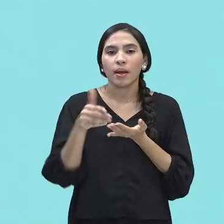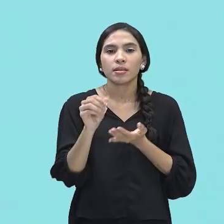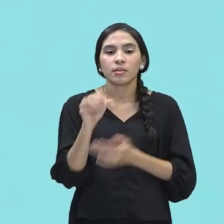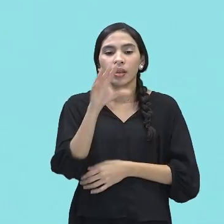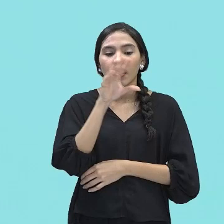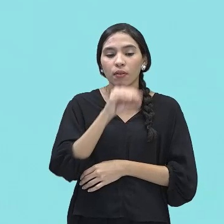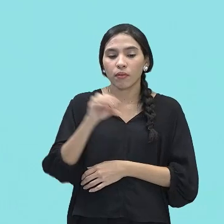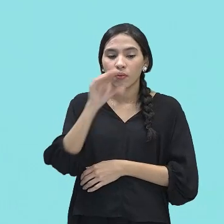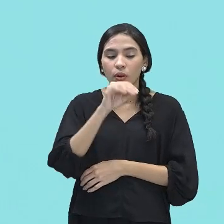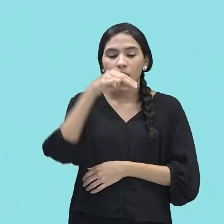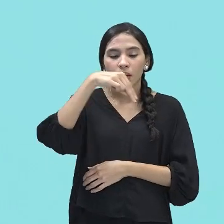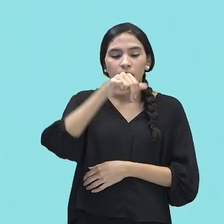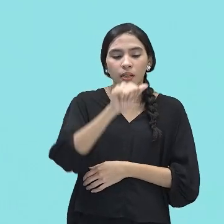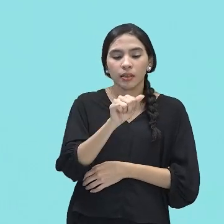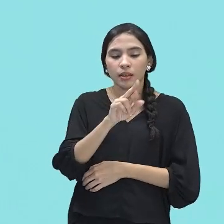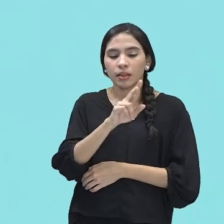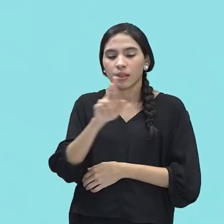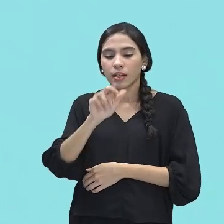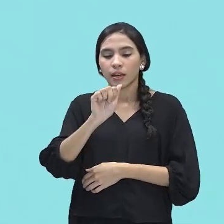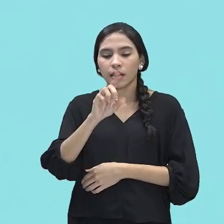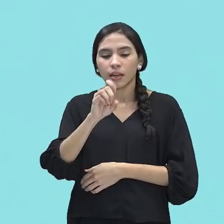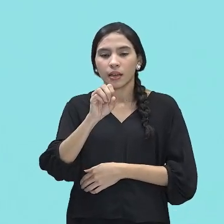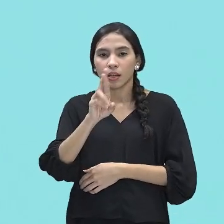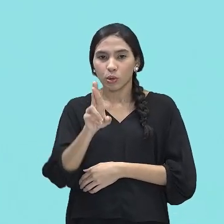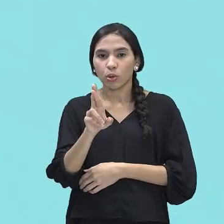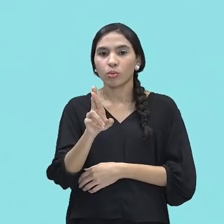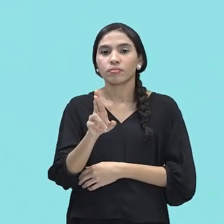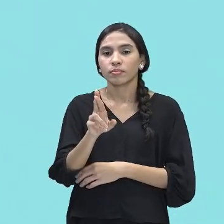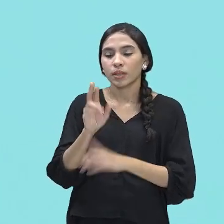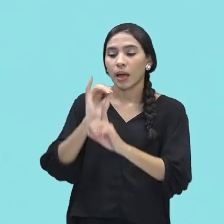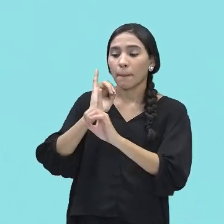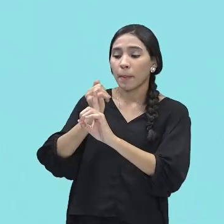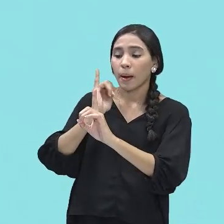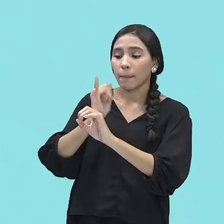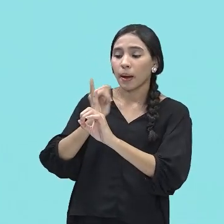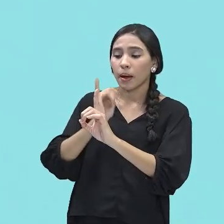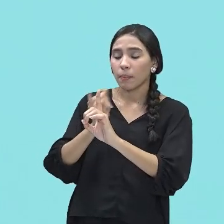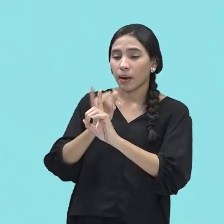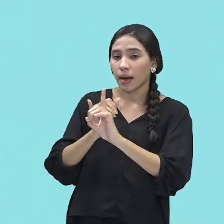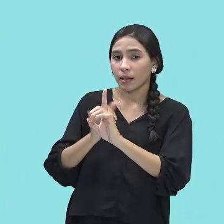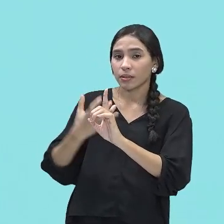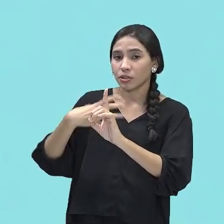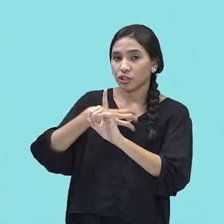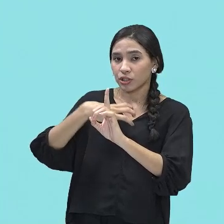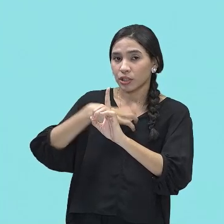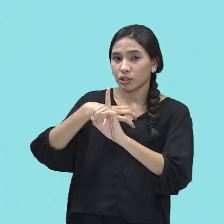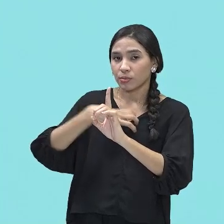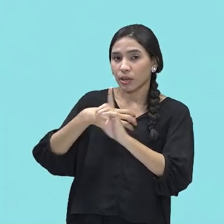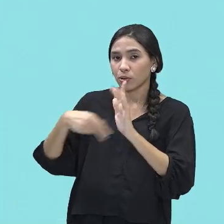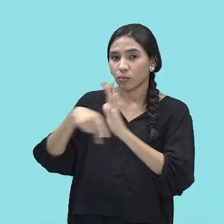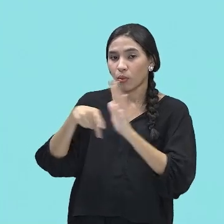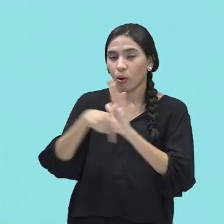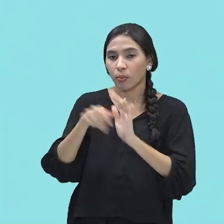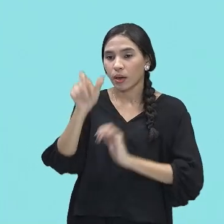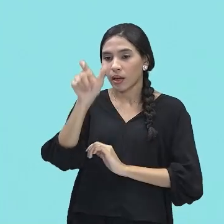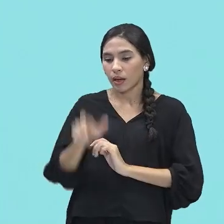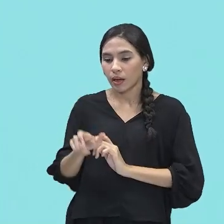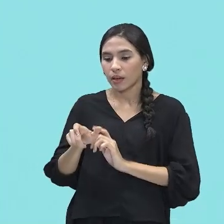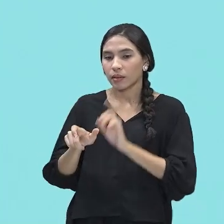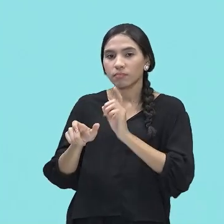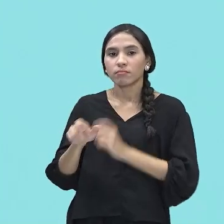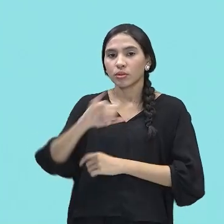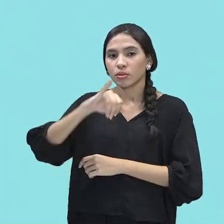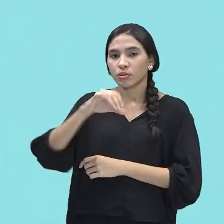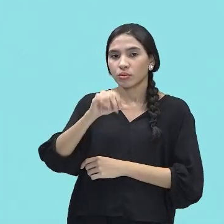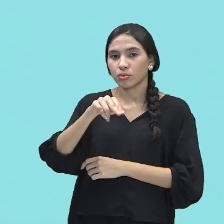do narrador. O narrador está narrando os sentimentos de Joana, que é a nossa personagem principal.